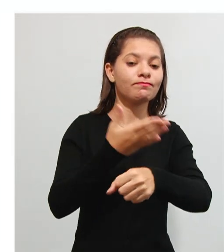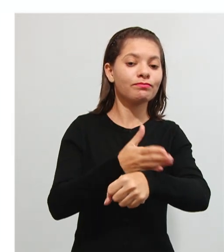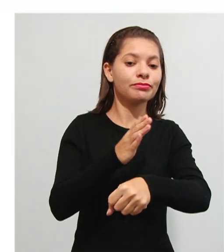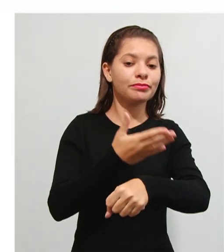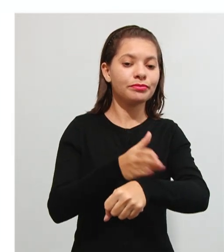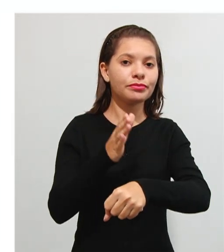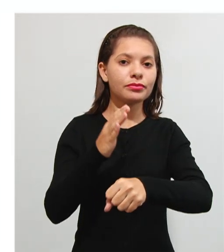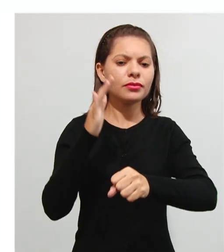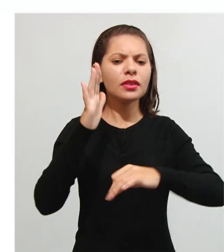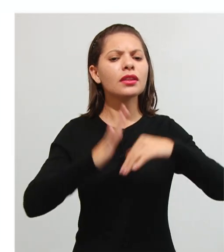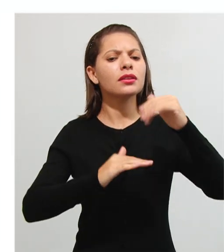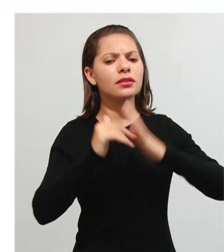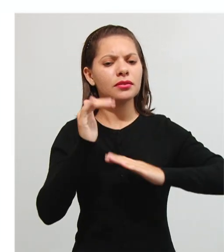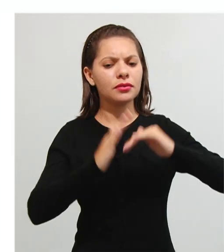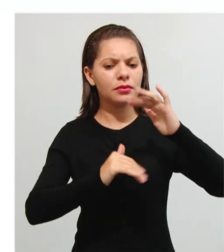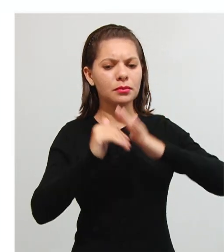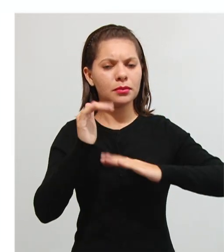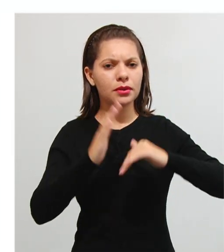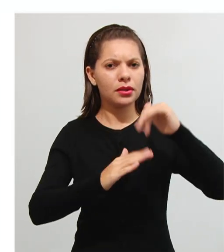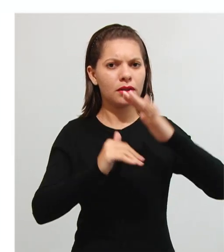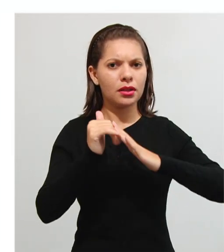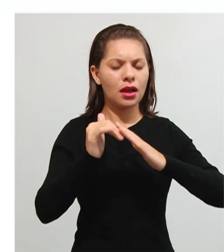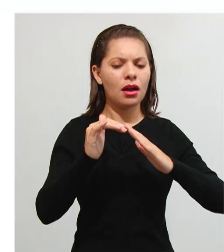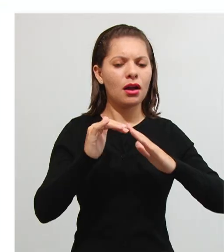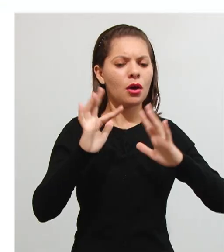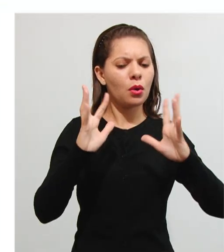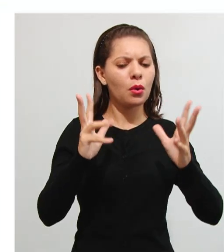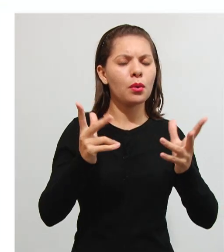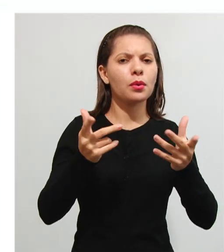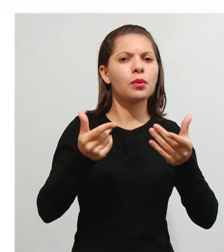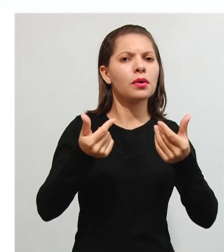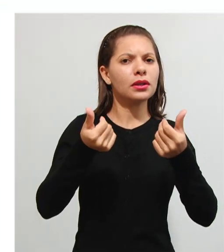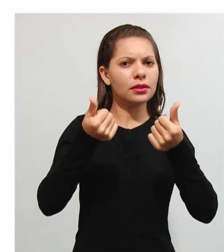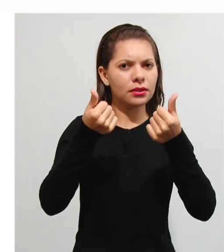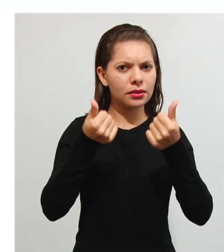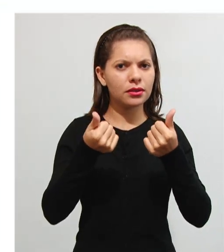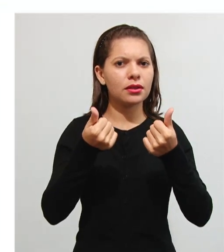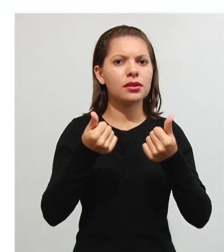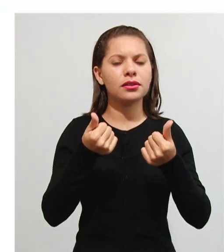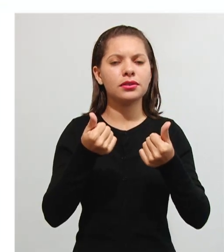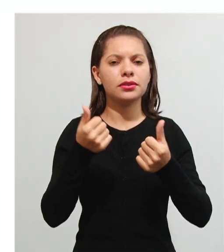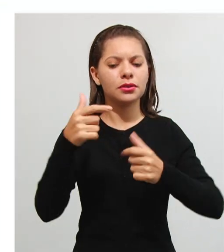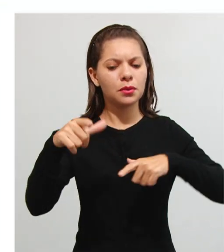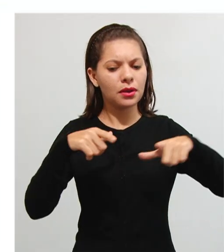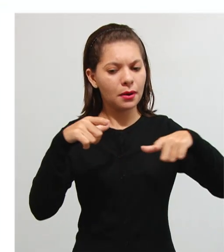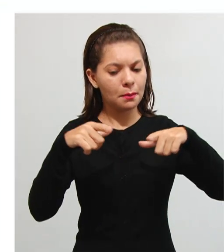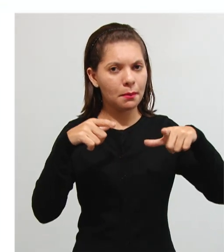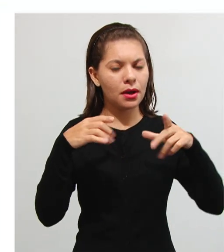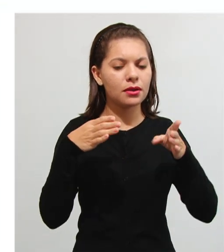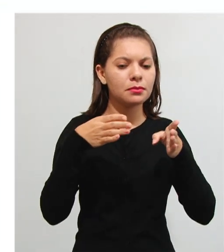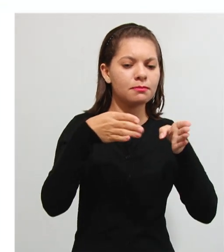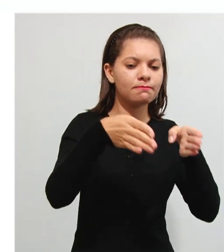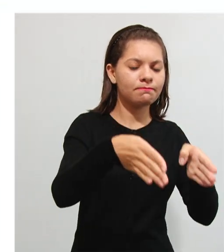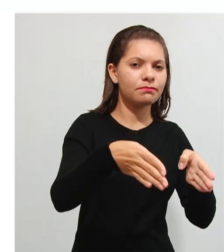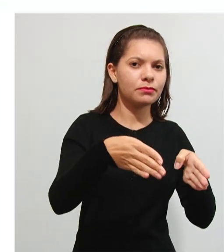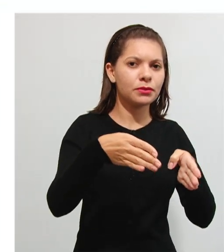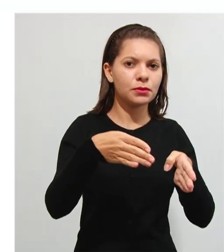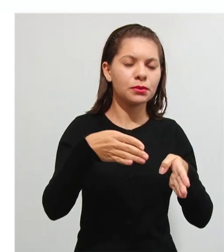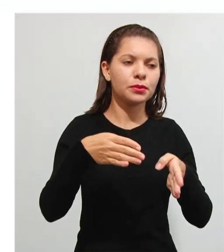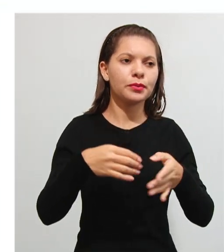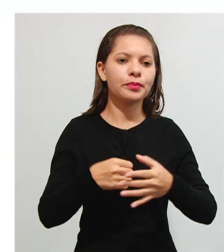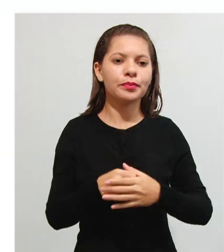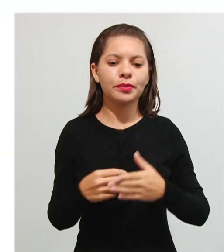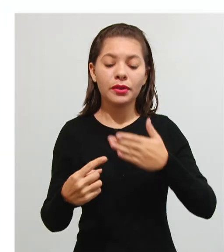desempenhar o seu papel né com qualidade com determinadas tarefas específicas do cargo que ela ocupa